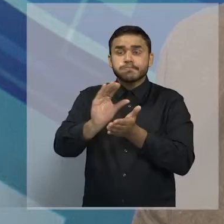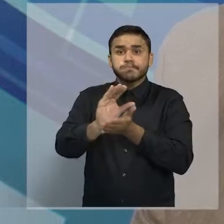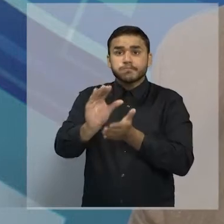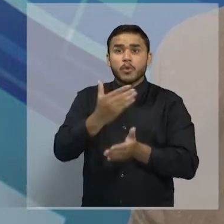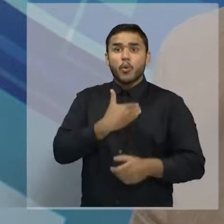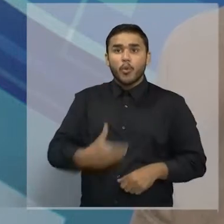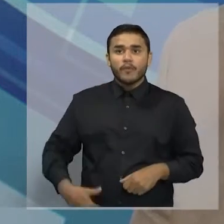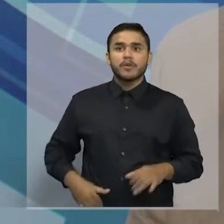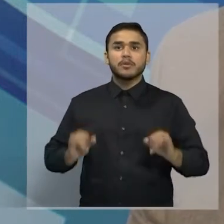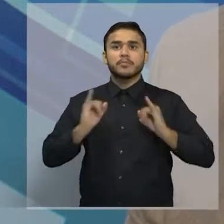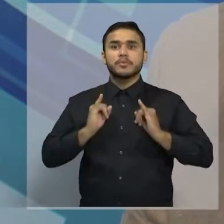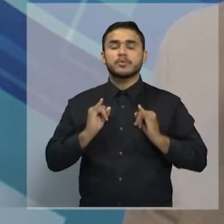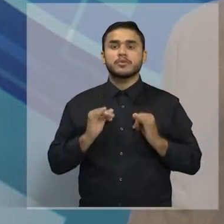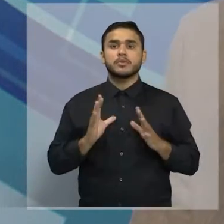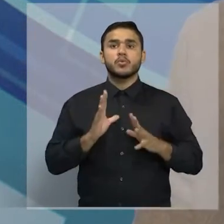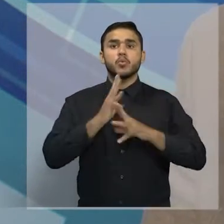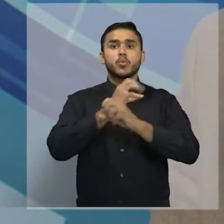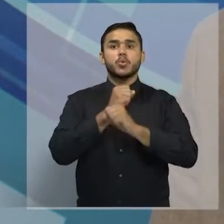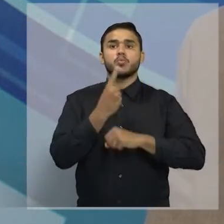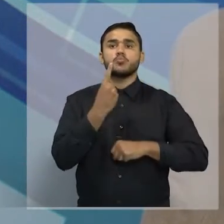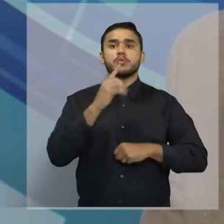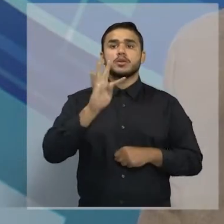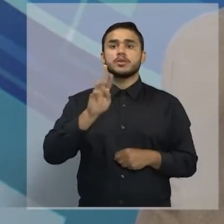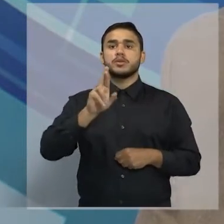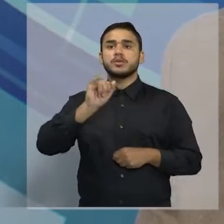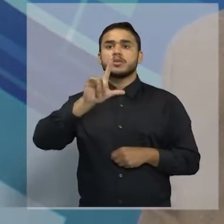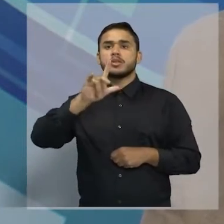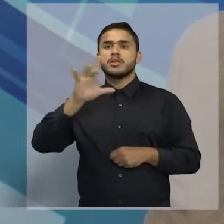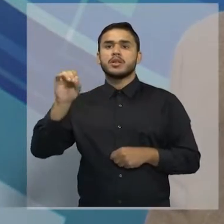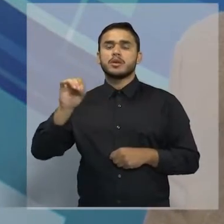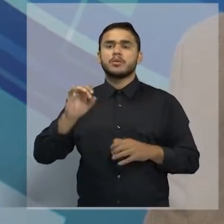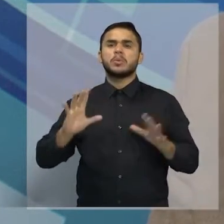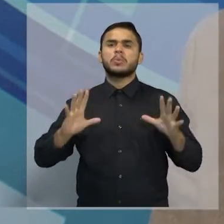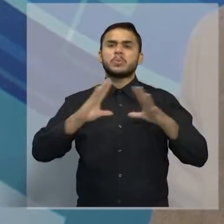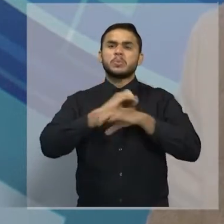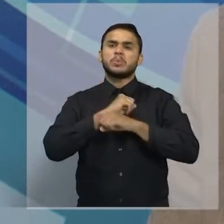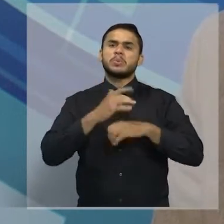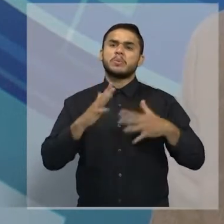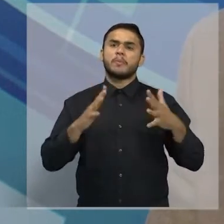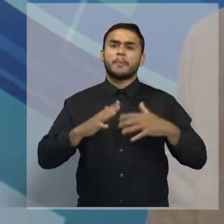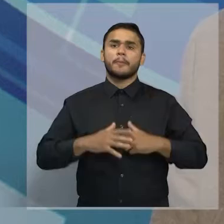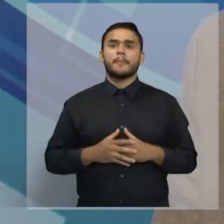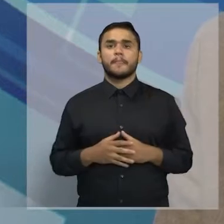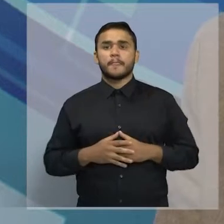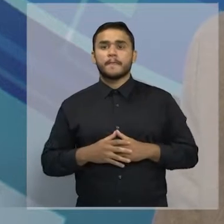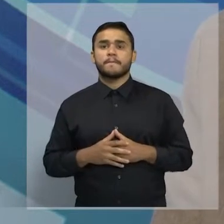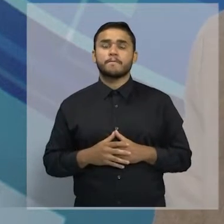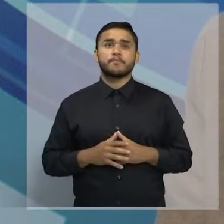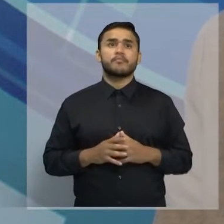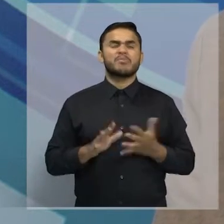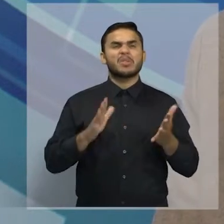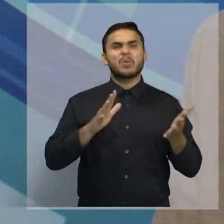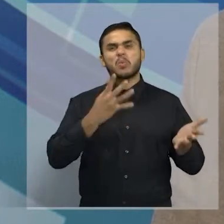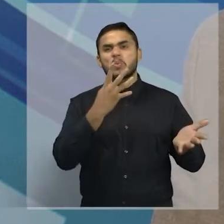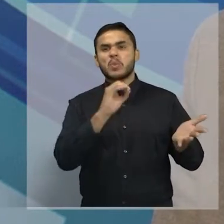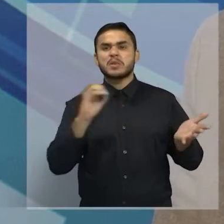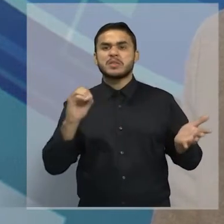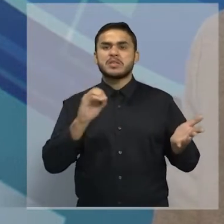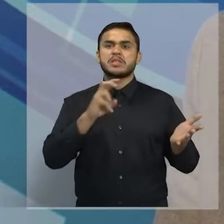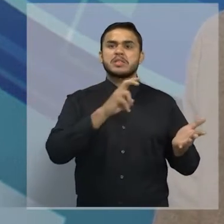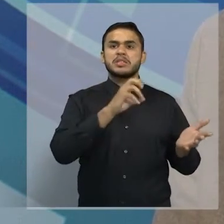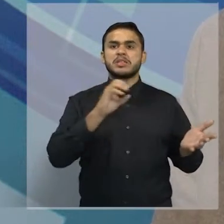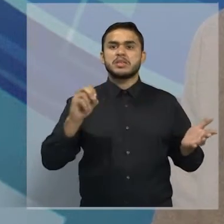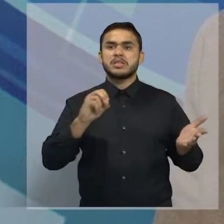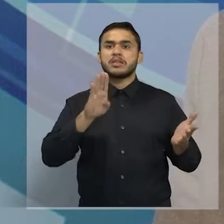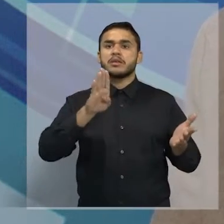1 trilhão que você falou aí já não é mais 1 trilhão, porque eu vou perder aí pelo menos na contribuição patronal e uns 400 a 500 bi. Cadê